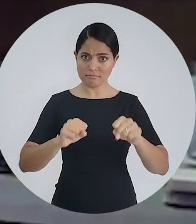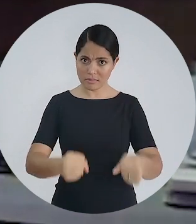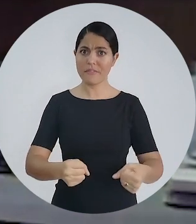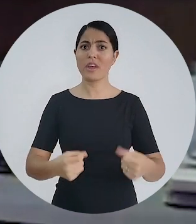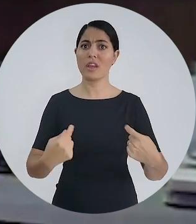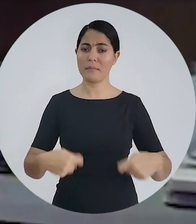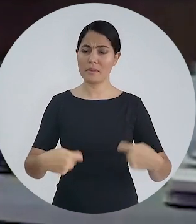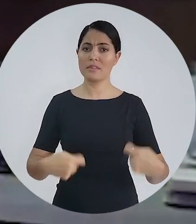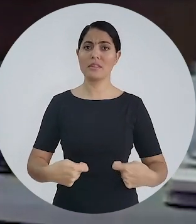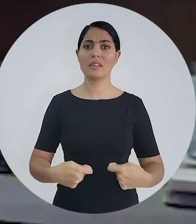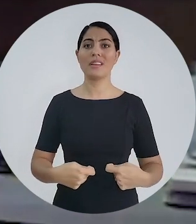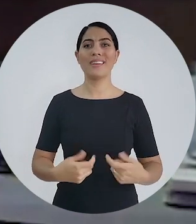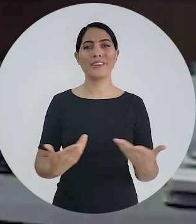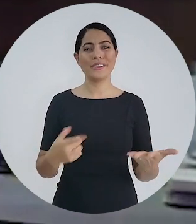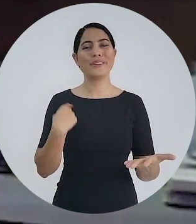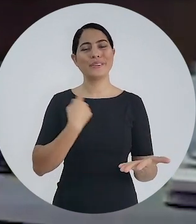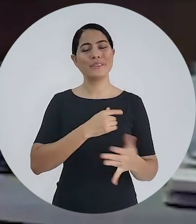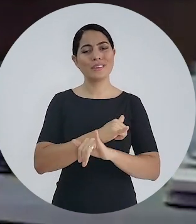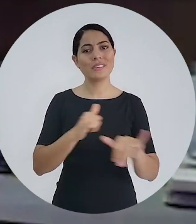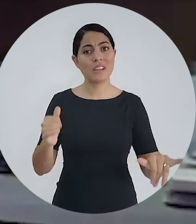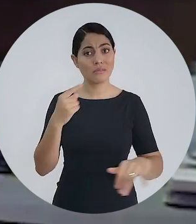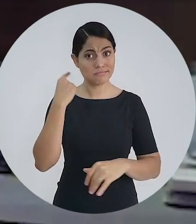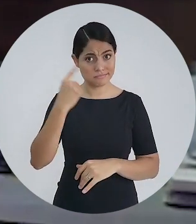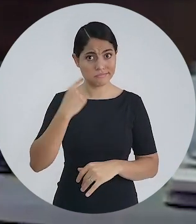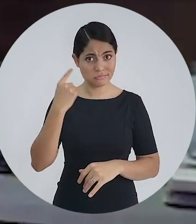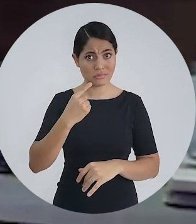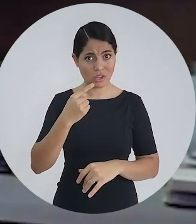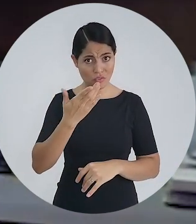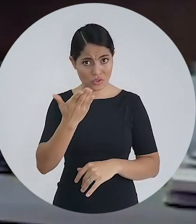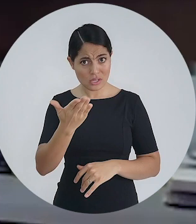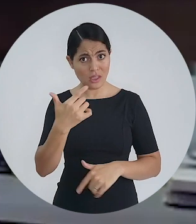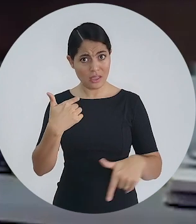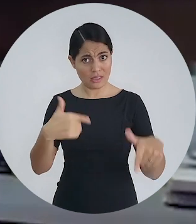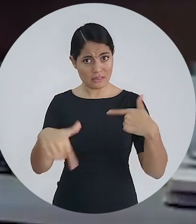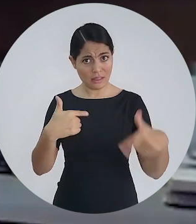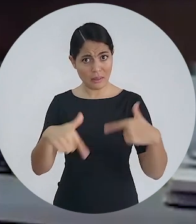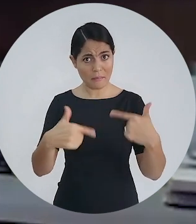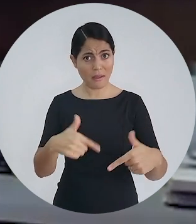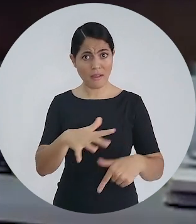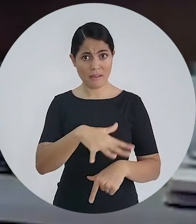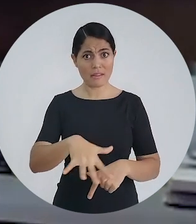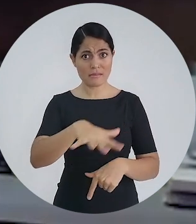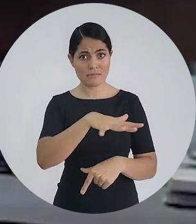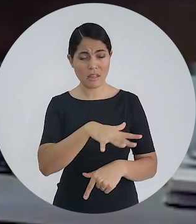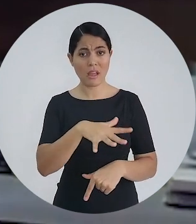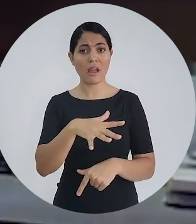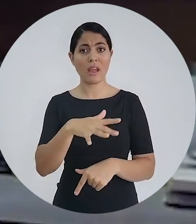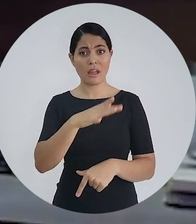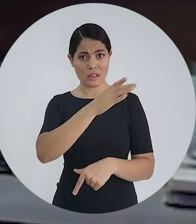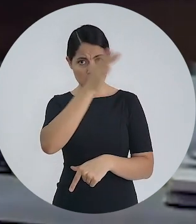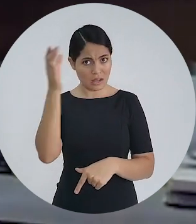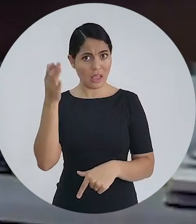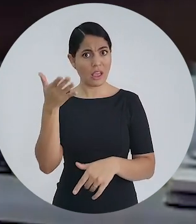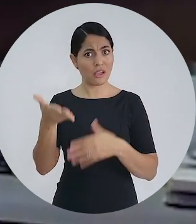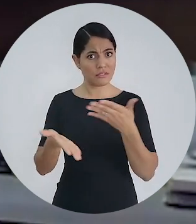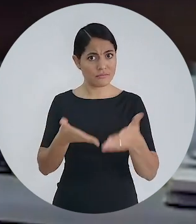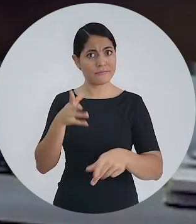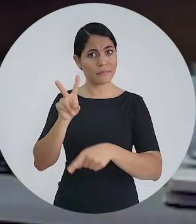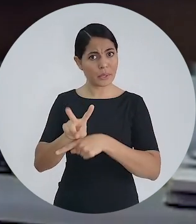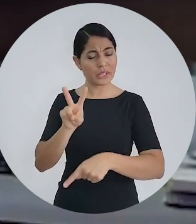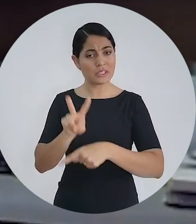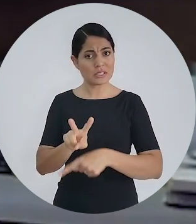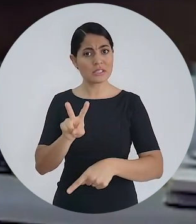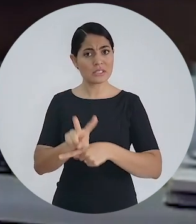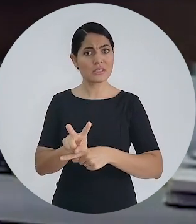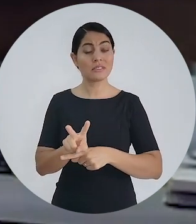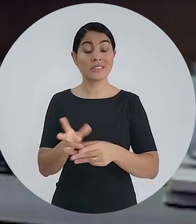os advogados que trabalham com relações de consumo saibam que nós estamos diariamente diligenciando,